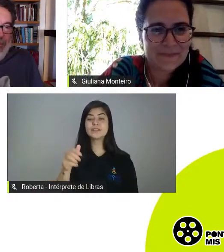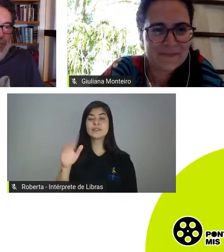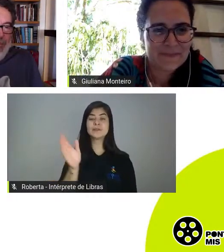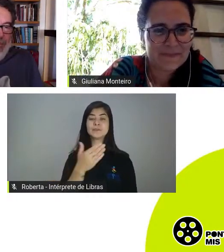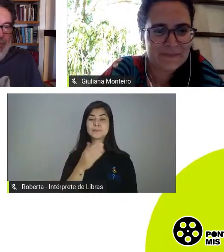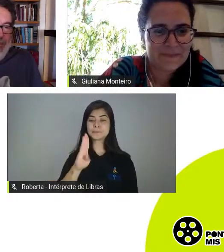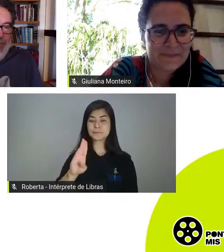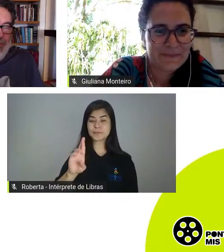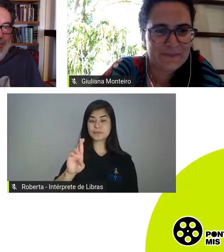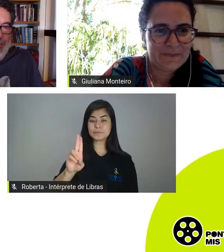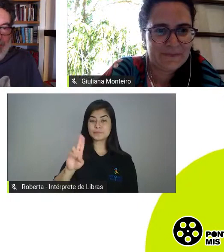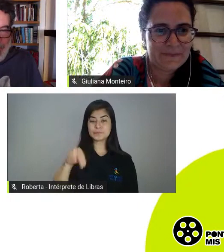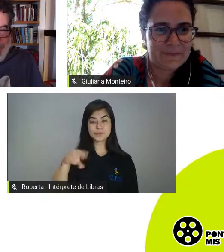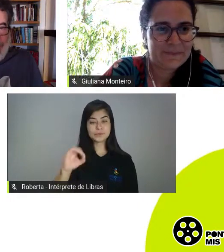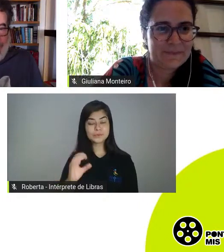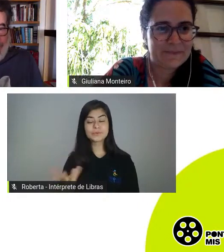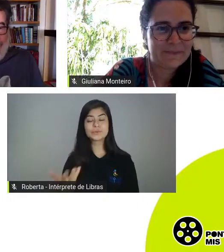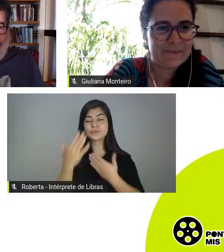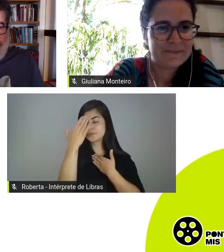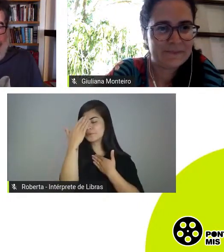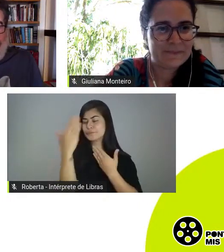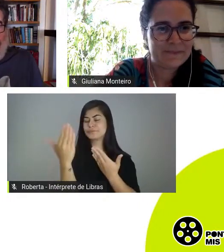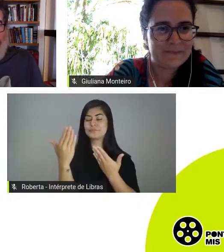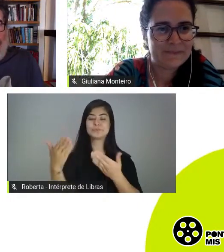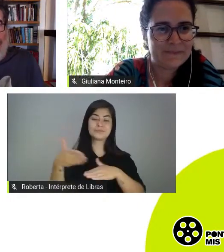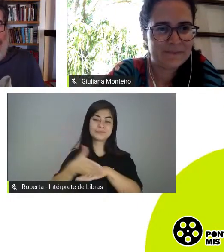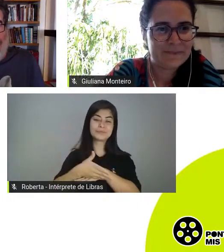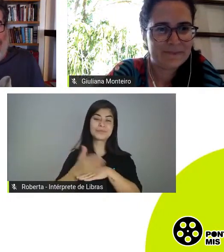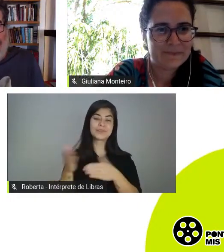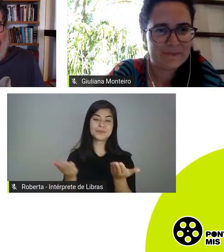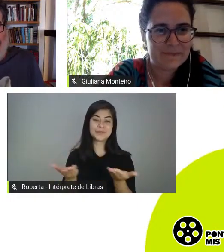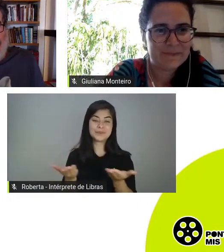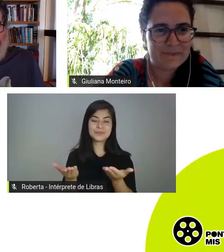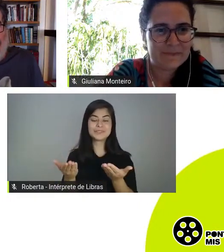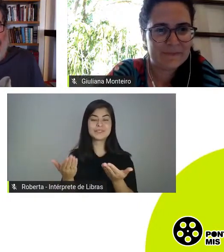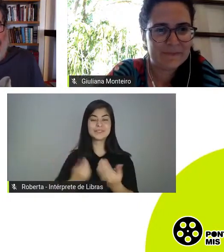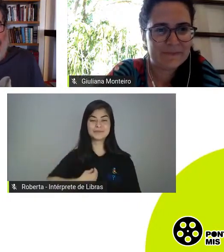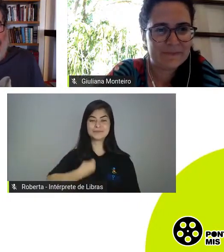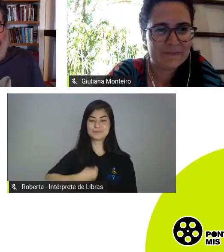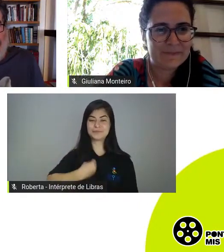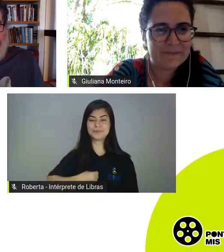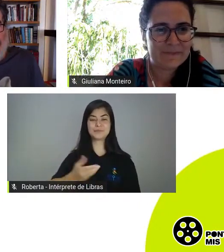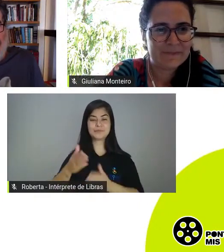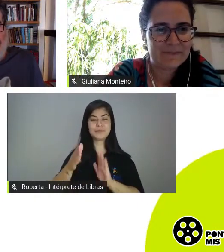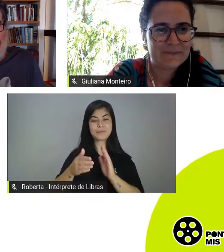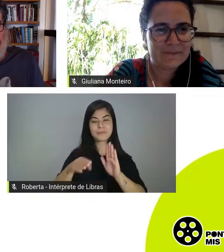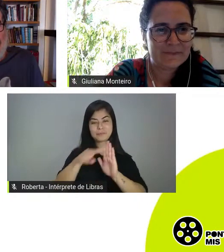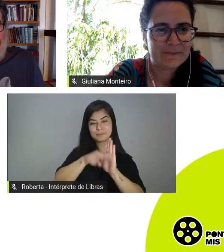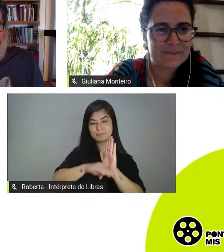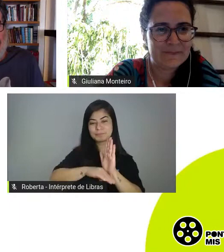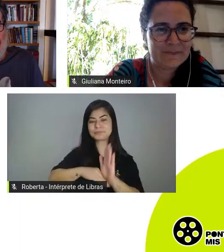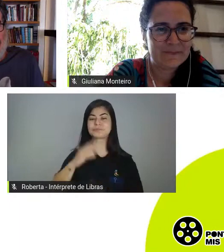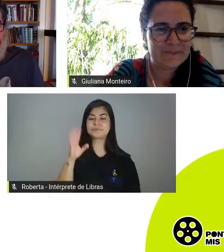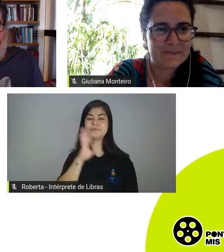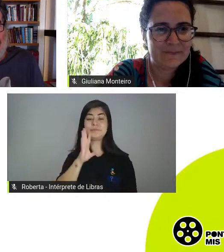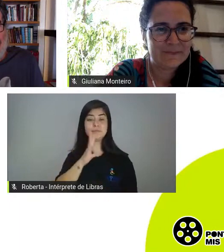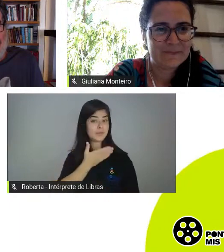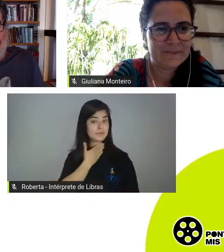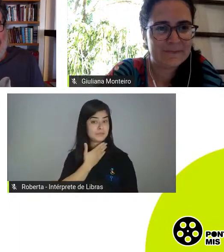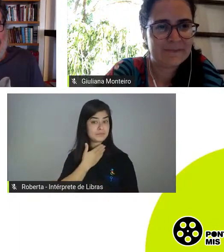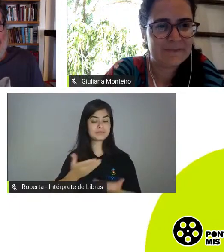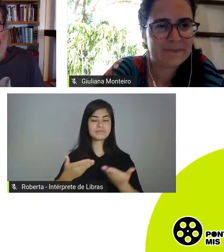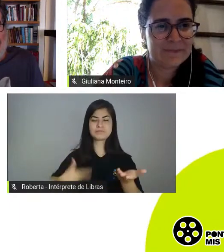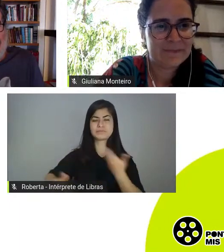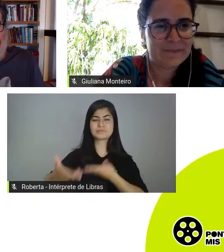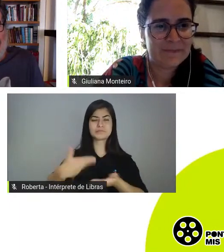obrigada, gente, por estarem aqui também fazendo essa programação bem bacana com a gente. A gente vai ter um bate-papo bem dinâmico e já vou apresentar para